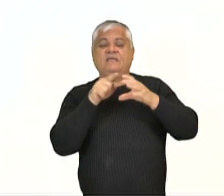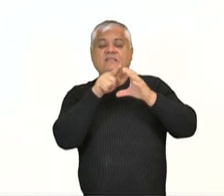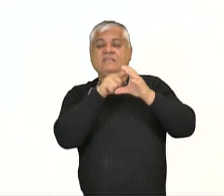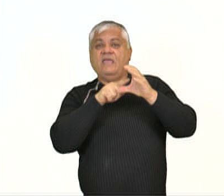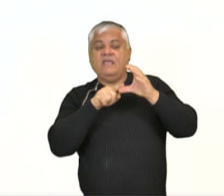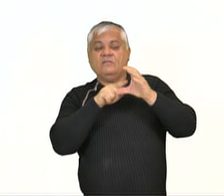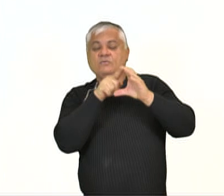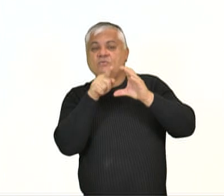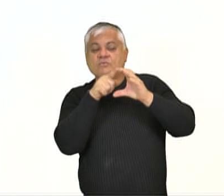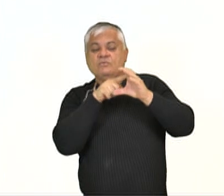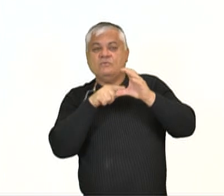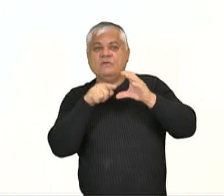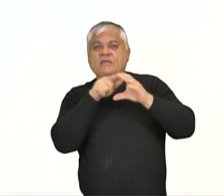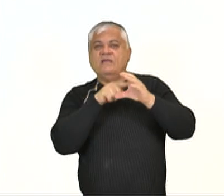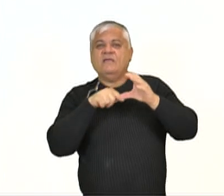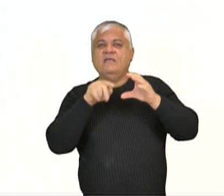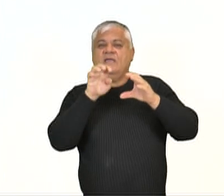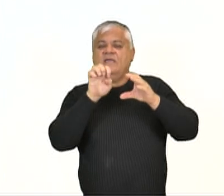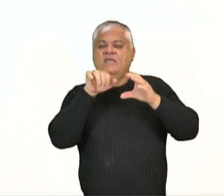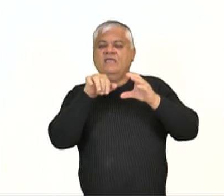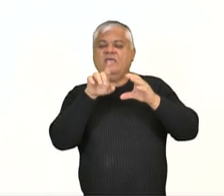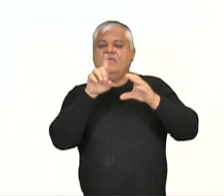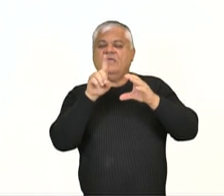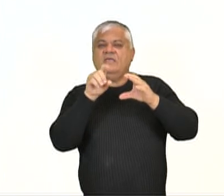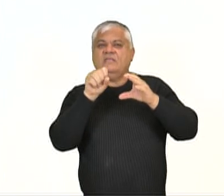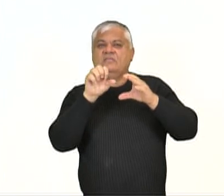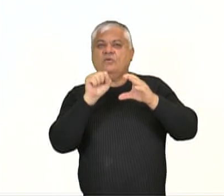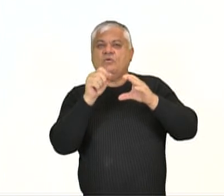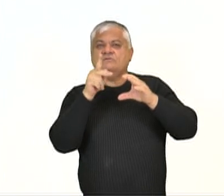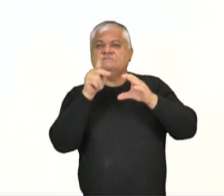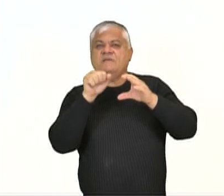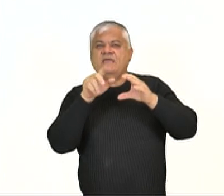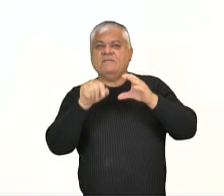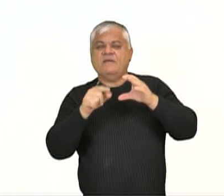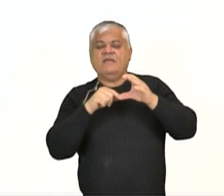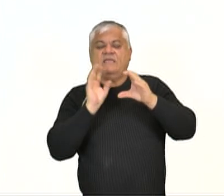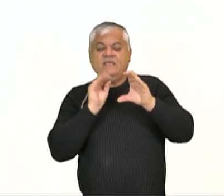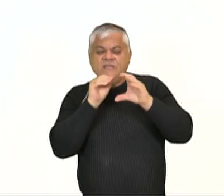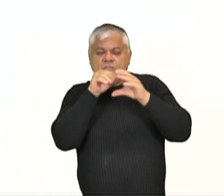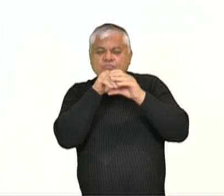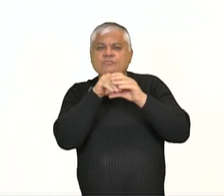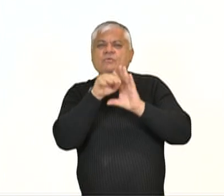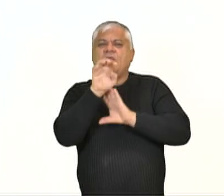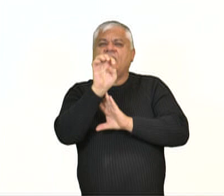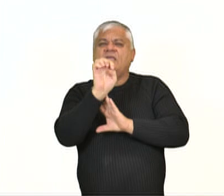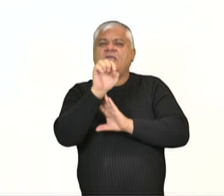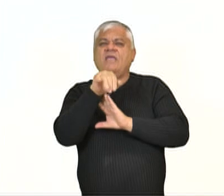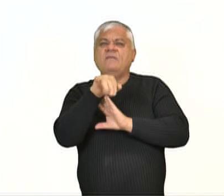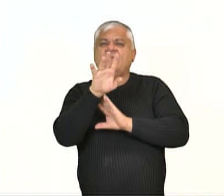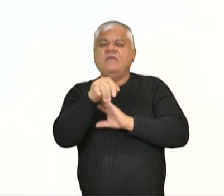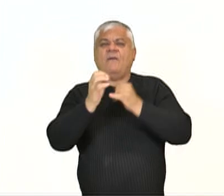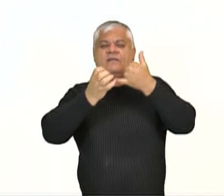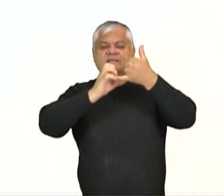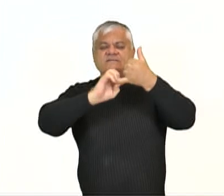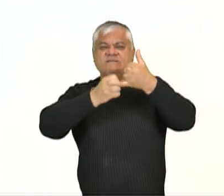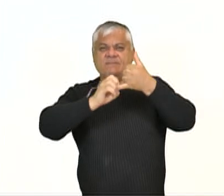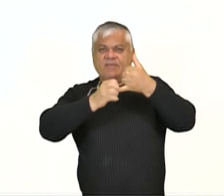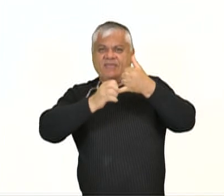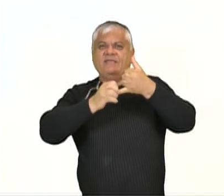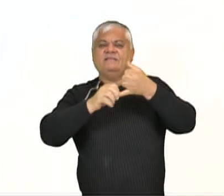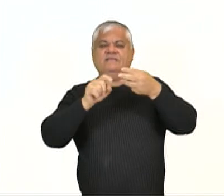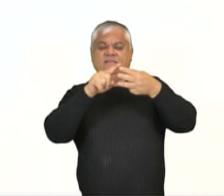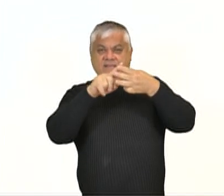de albúmen também, e o embrião. Então, aqui está a estrutura de uma semente com as suas